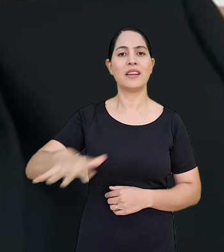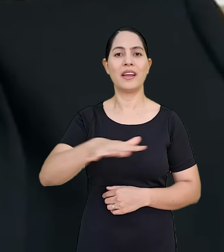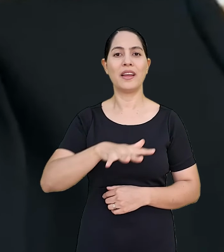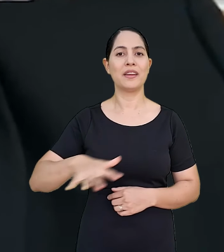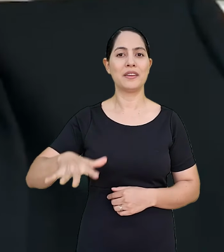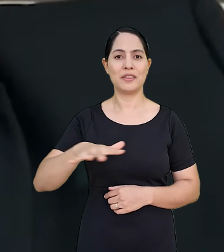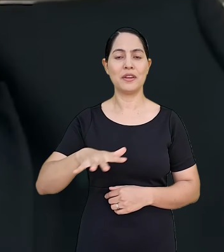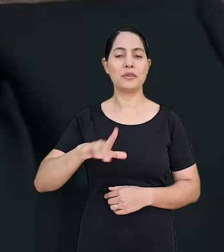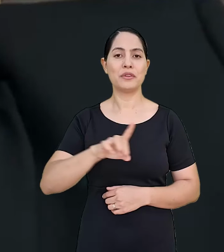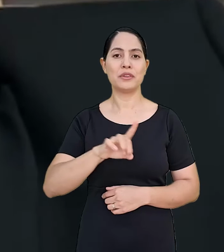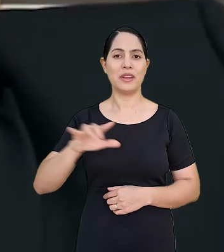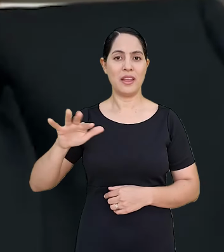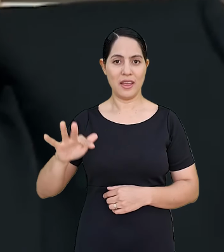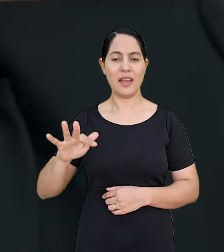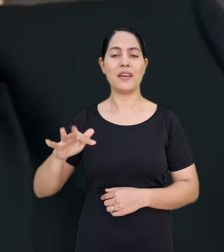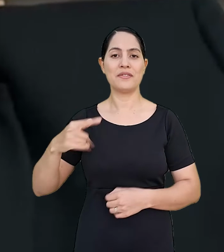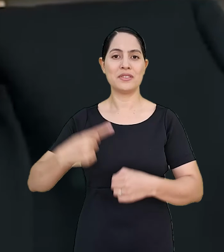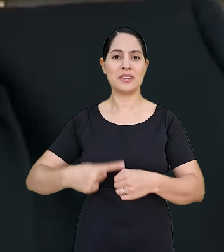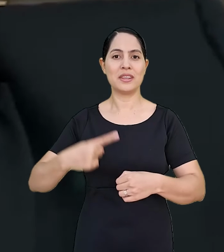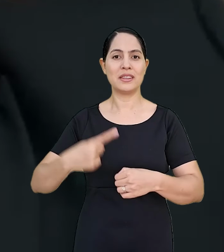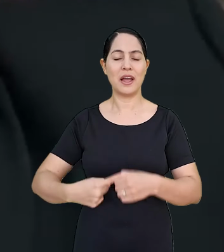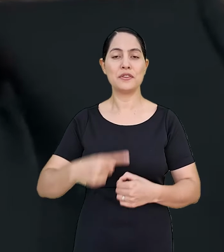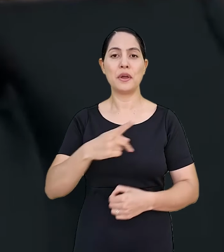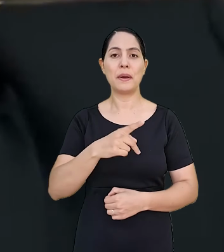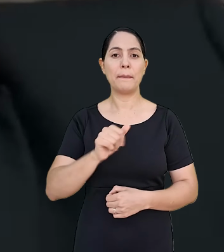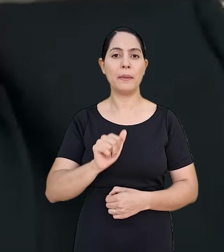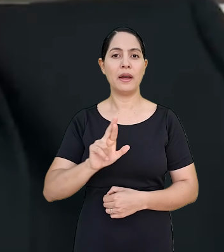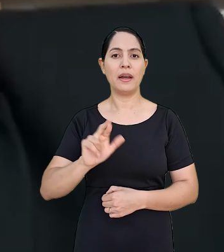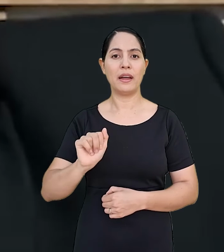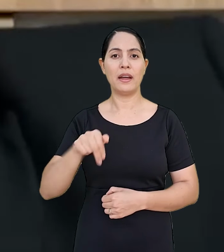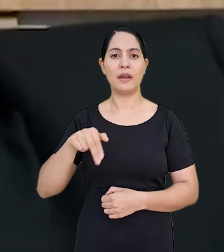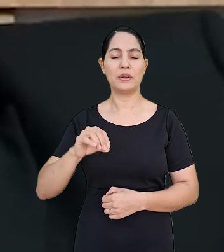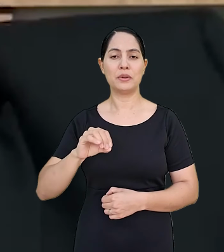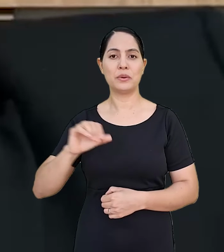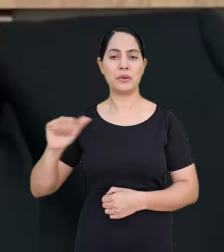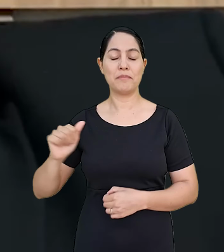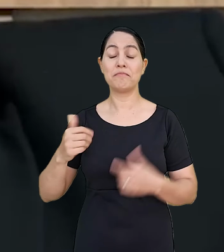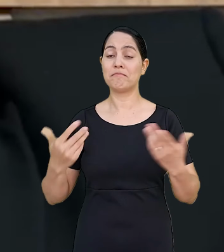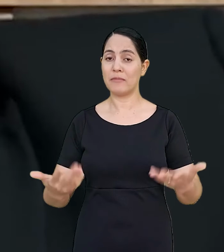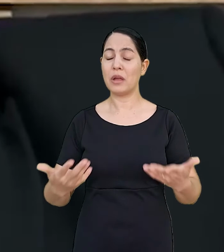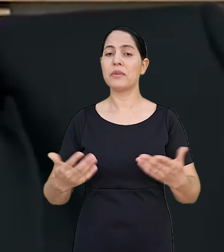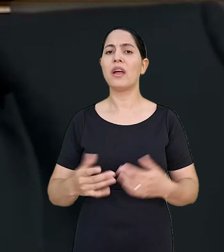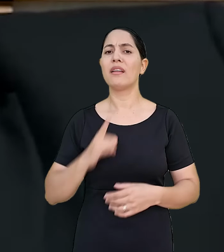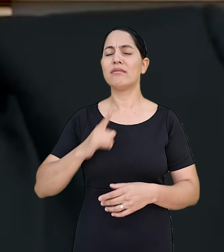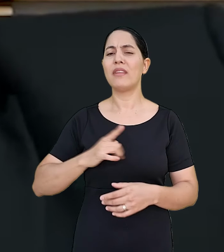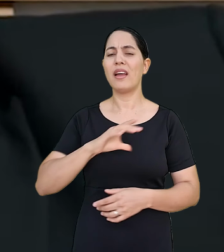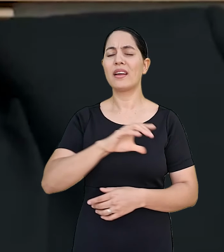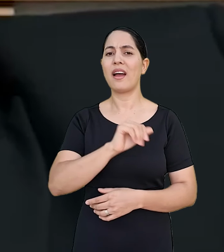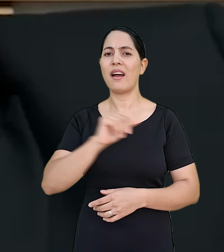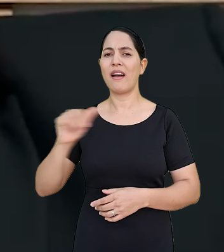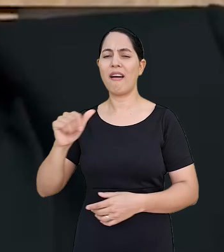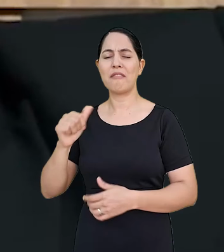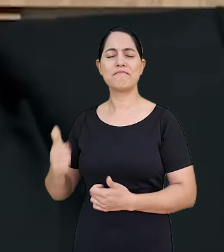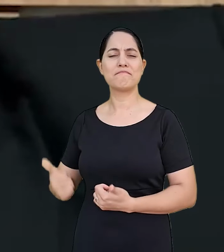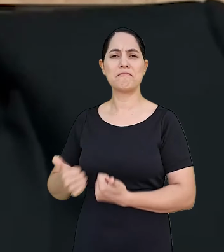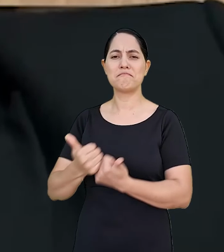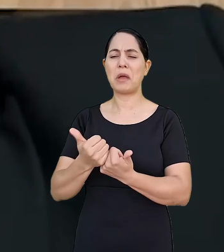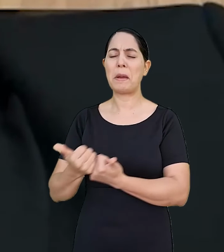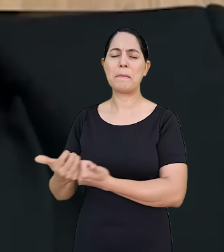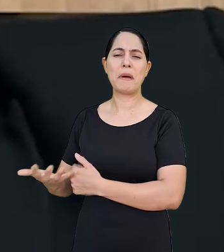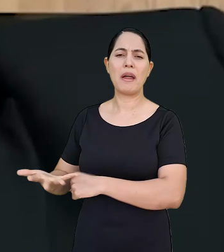no Distrito Federal. E eu quero falar para vocês sobre a importância da Caixa de Assistência. É isso mesmo, a Caixa de Assistência, como o